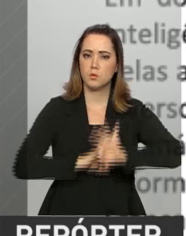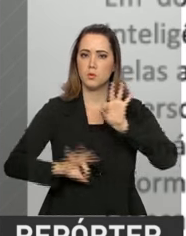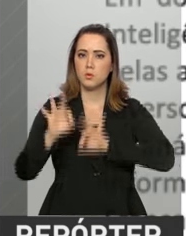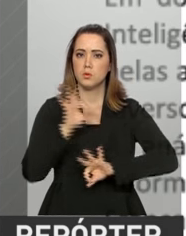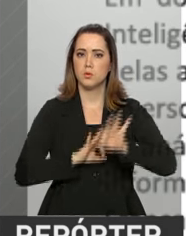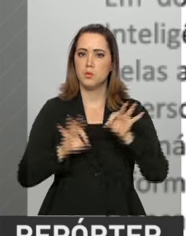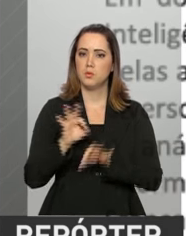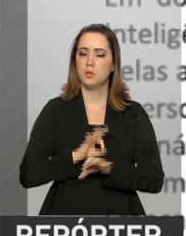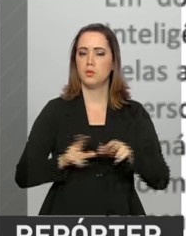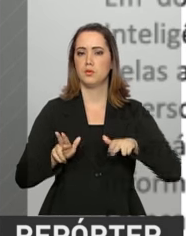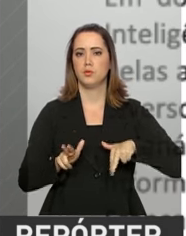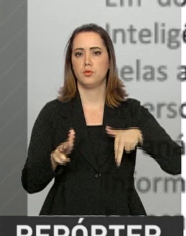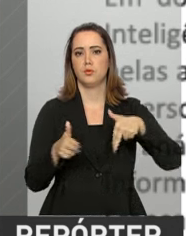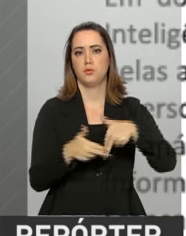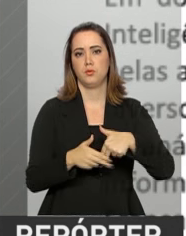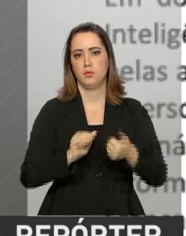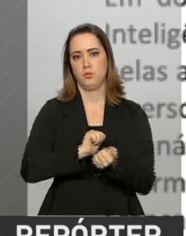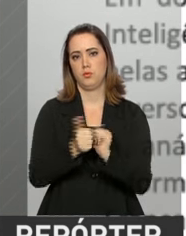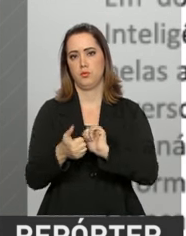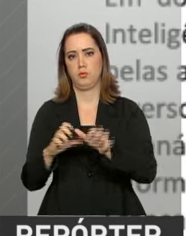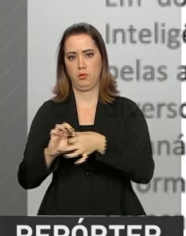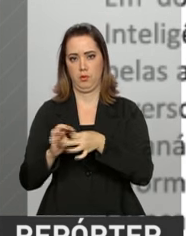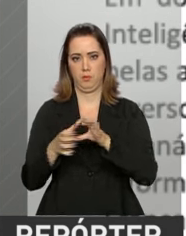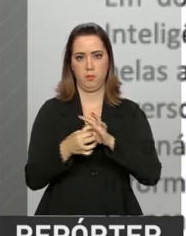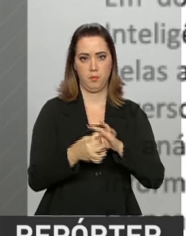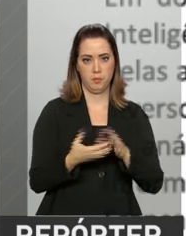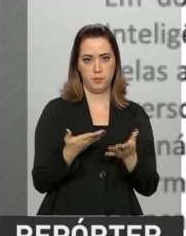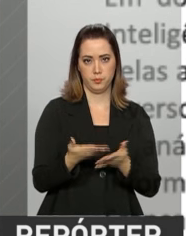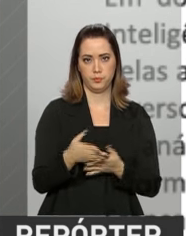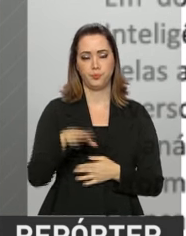2016. Segundo a nota, o diretor de inteligência militar da